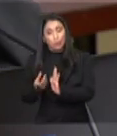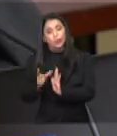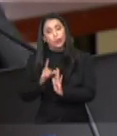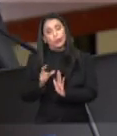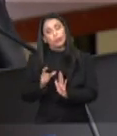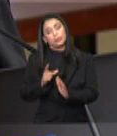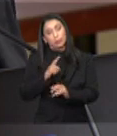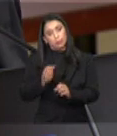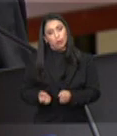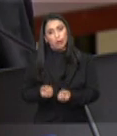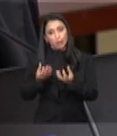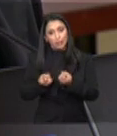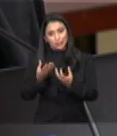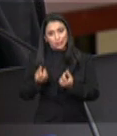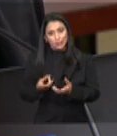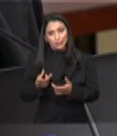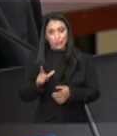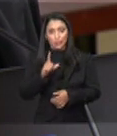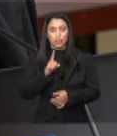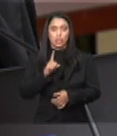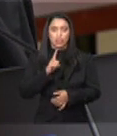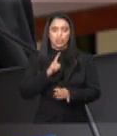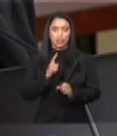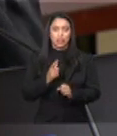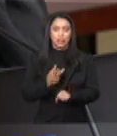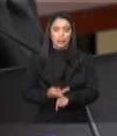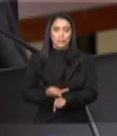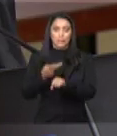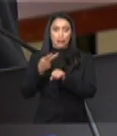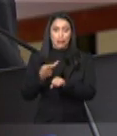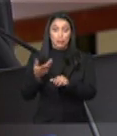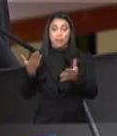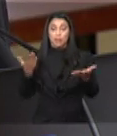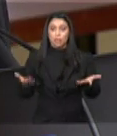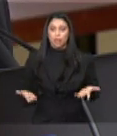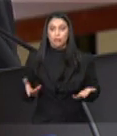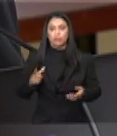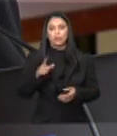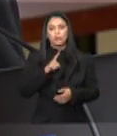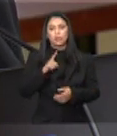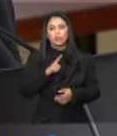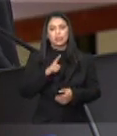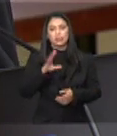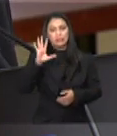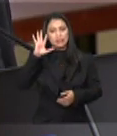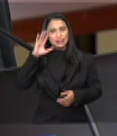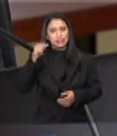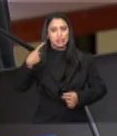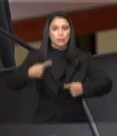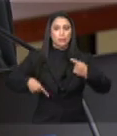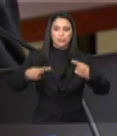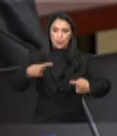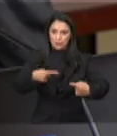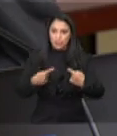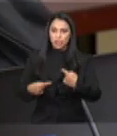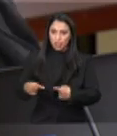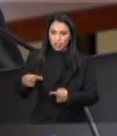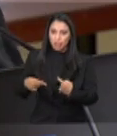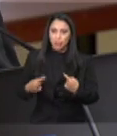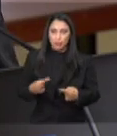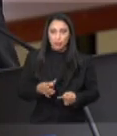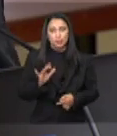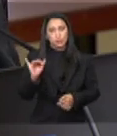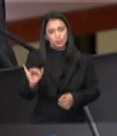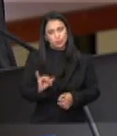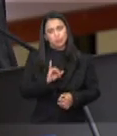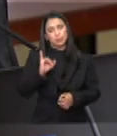vermelha. Também ficou definido, isso foi objeto de um debate importante,